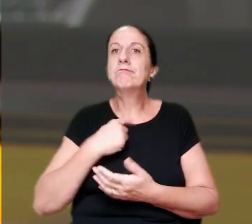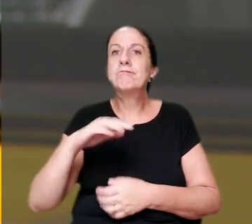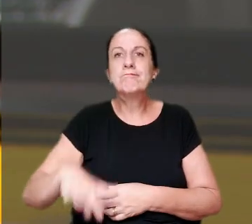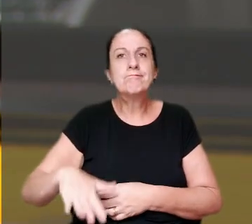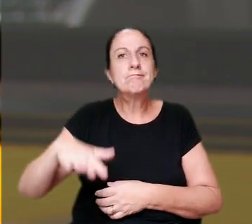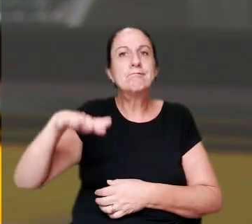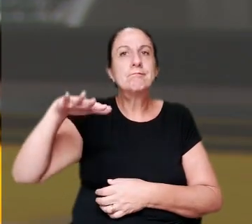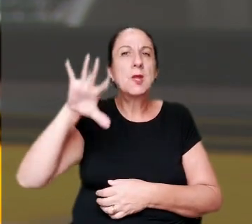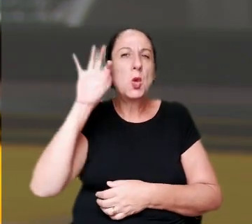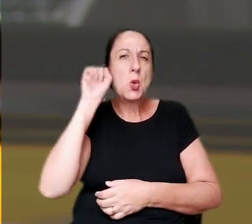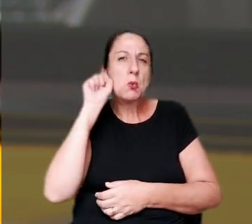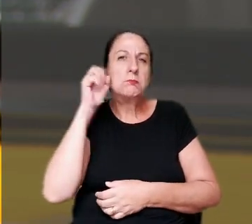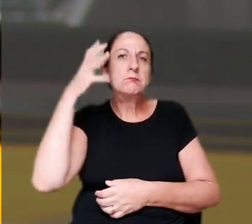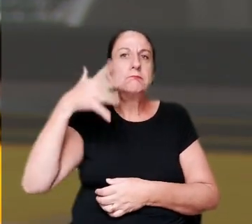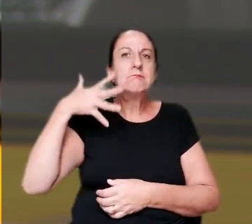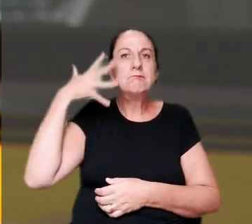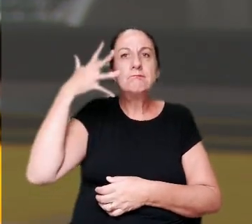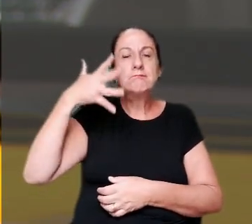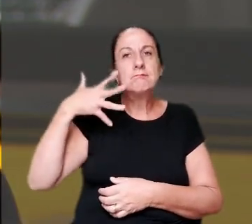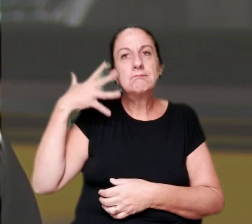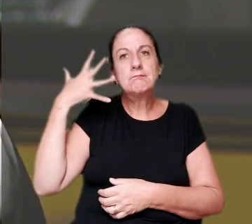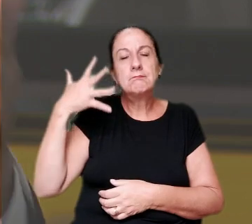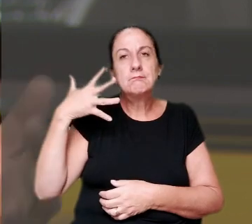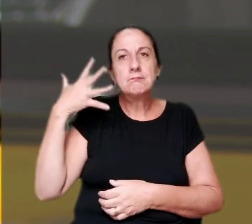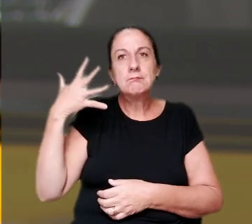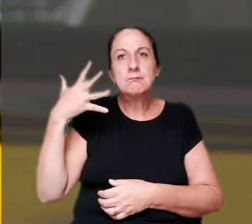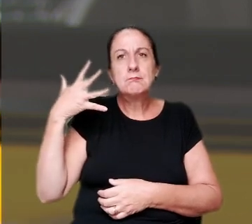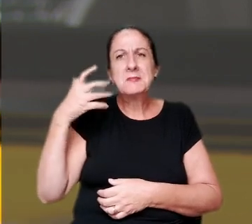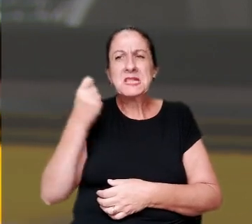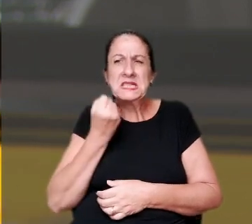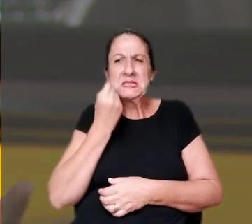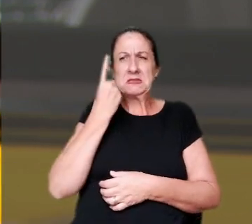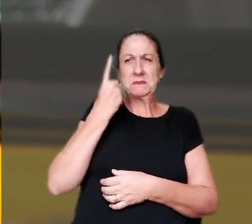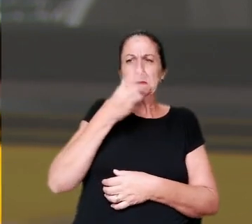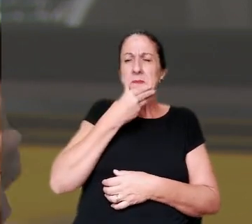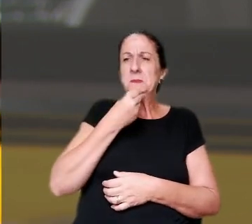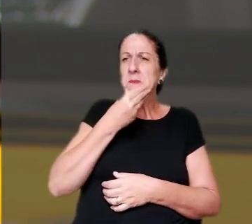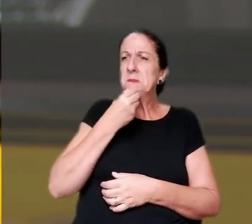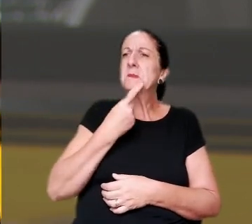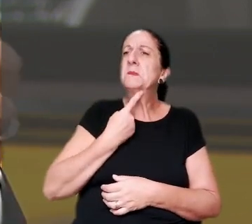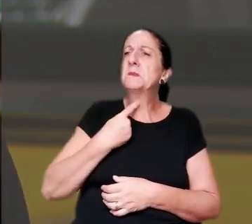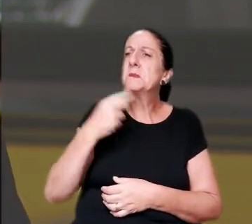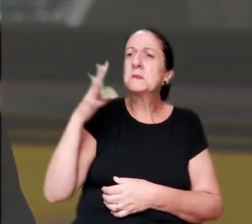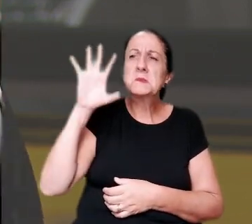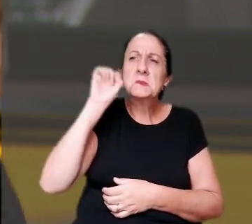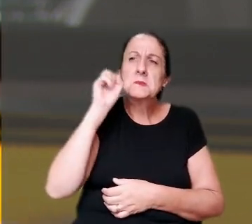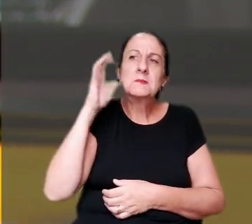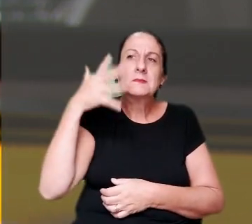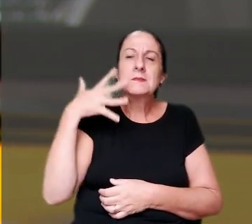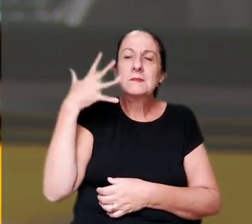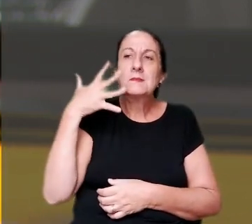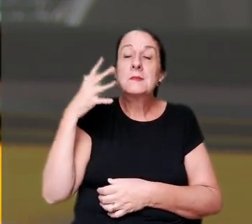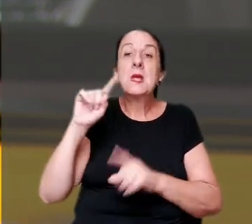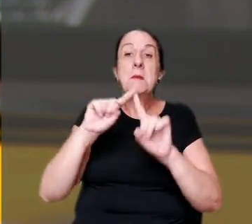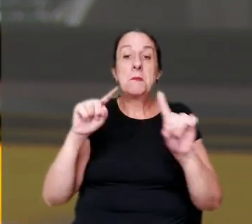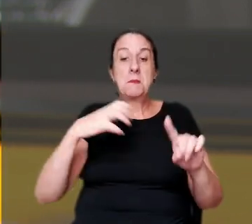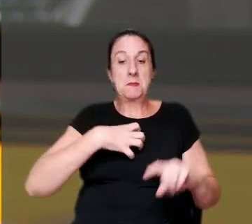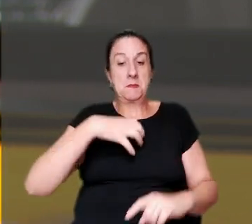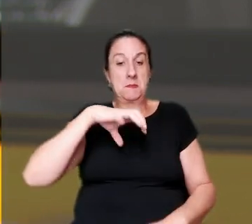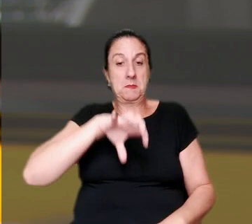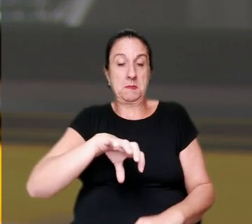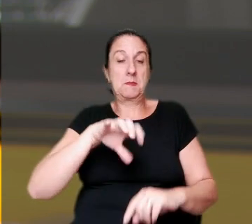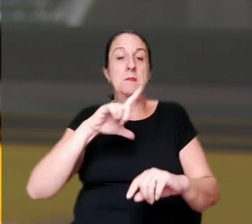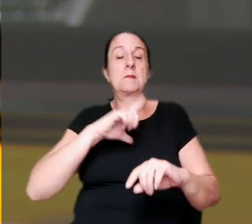Eu sempre gostei, desde criança, de ouvir discurso, uma coisa até estranha, que menino gosta de ouvir discurso e tal.